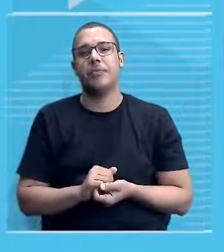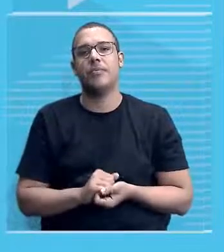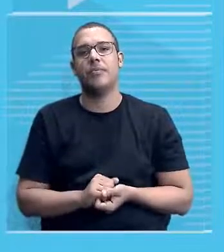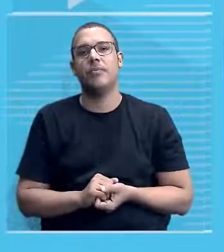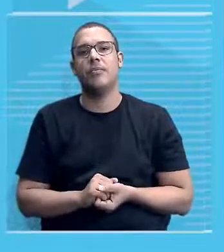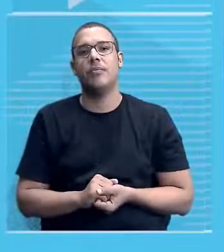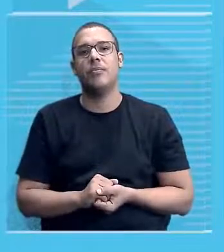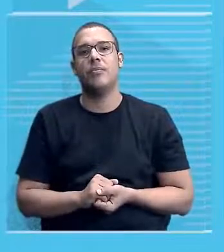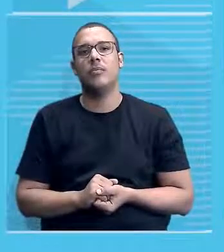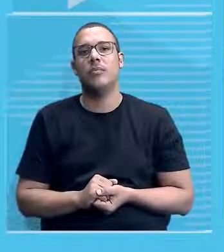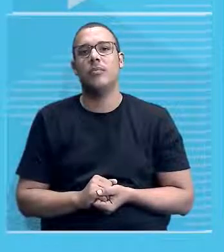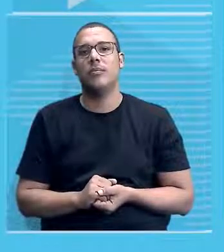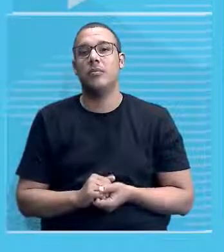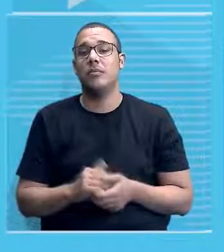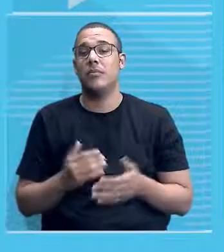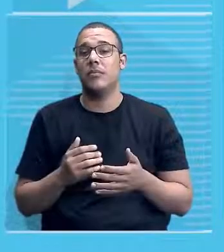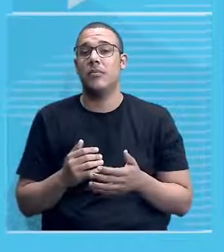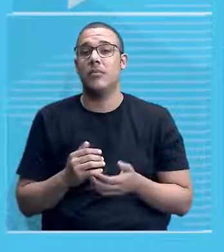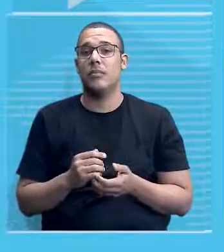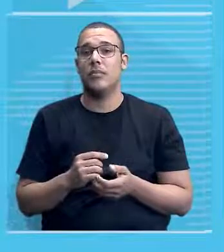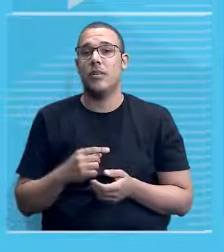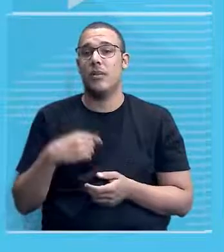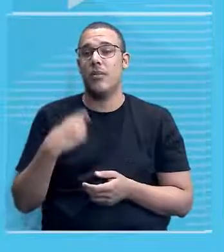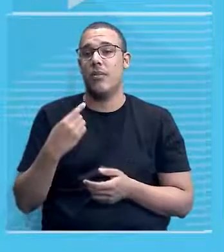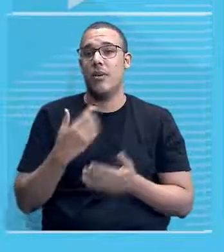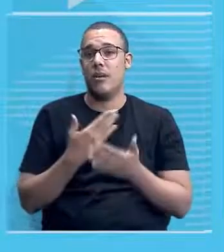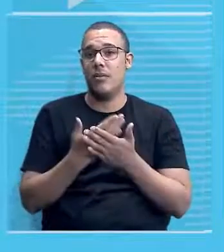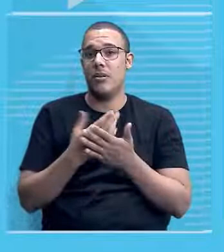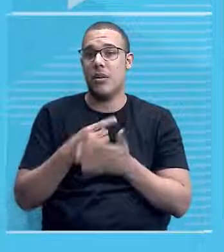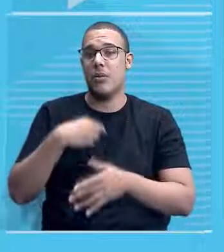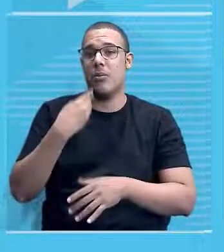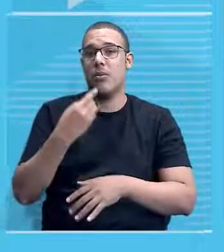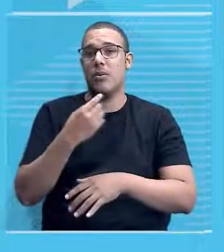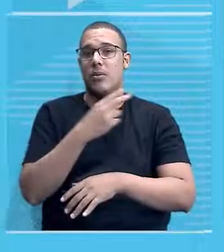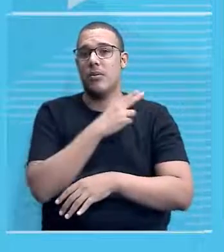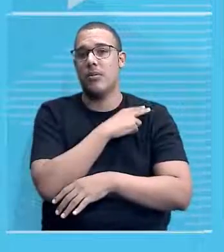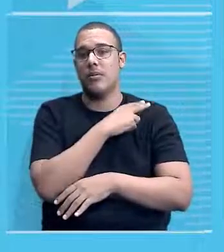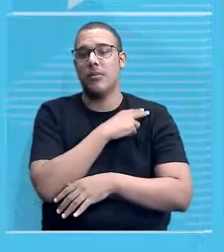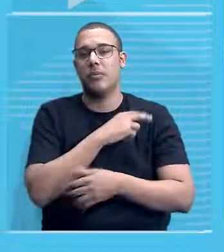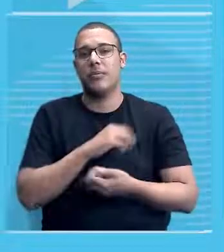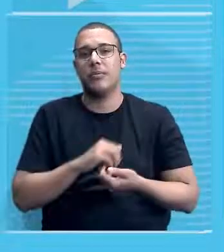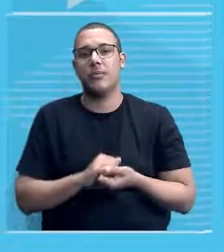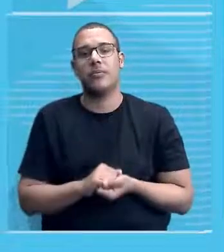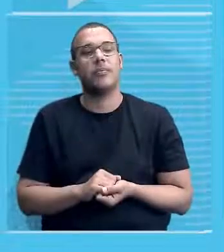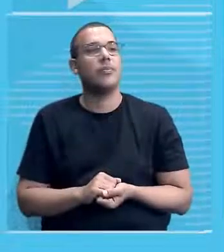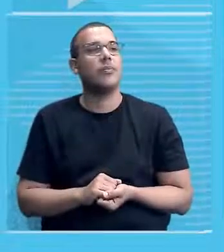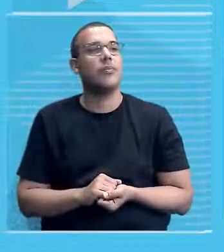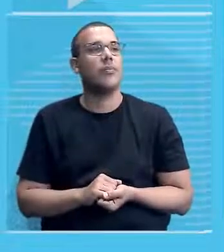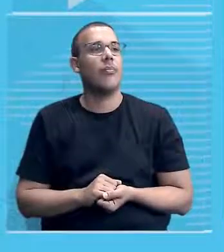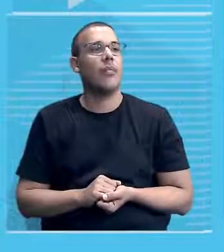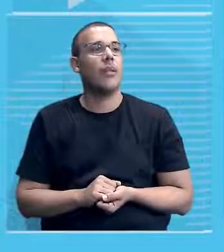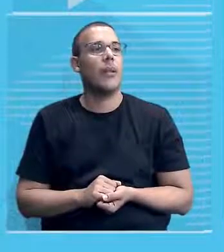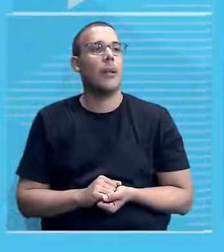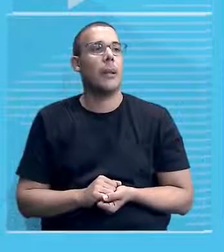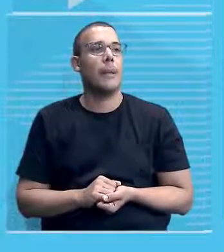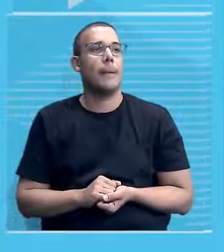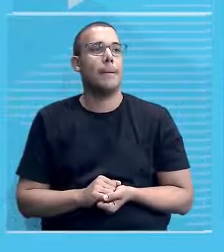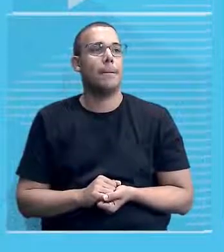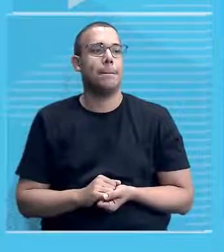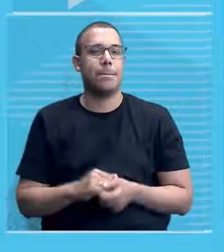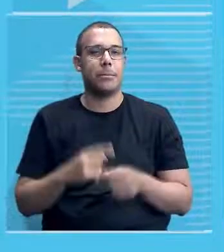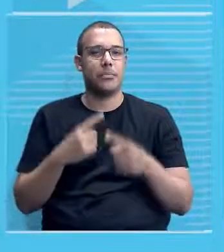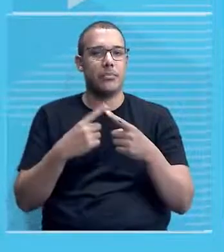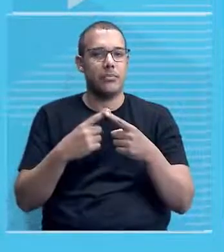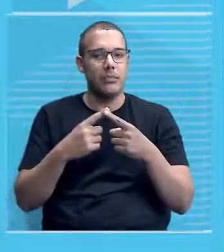o resto é esperar para o próximo ano né para avançar nessa linha do tempo porque tem a